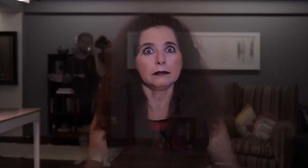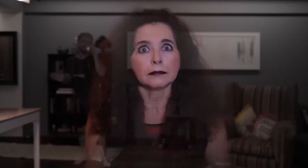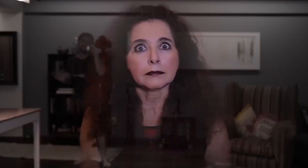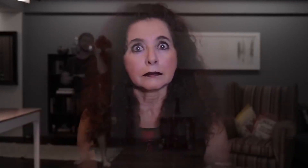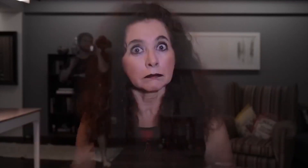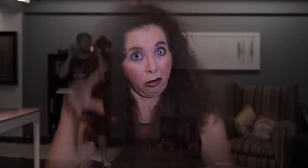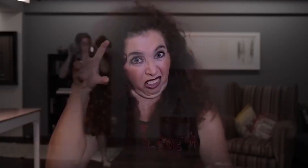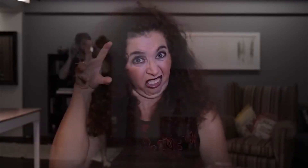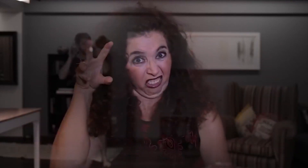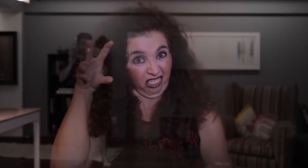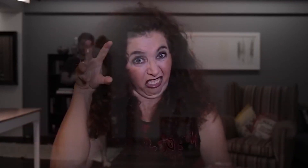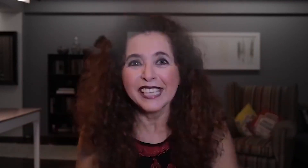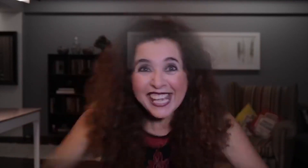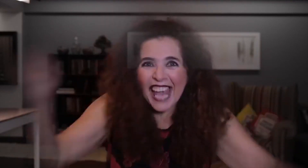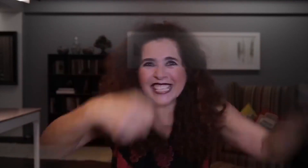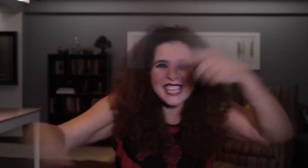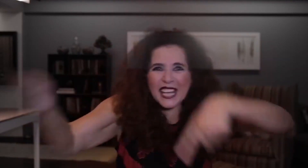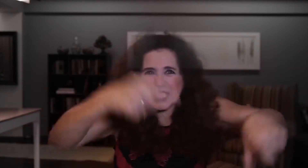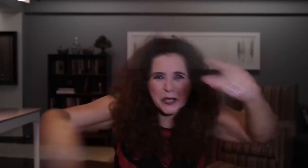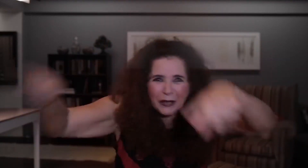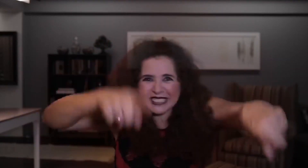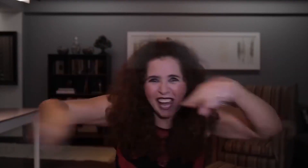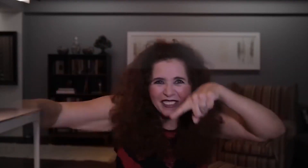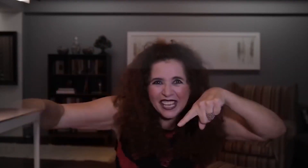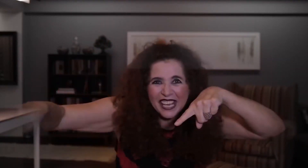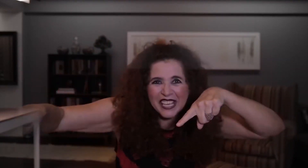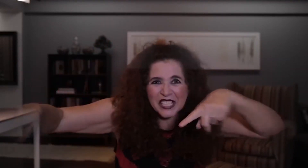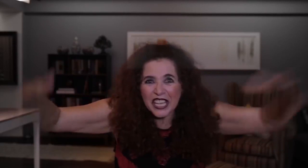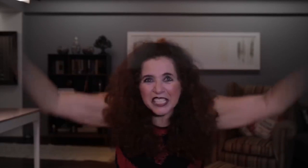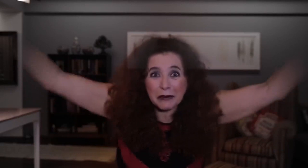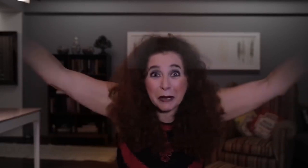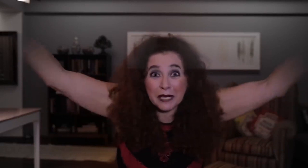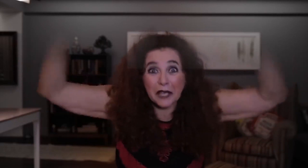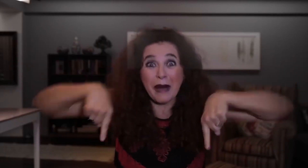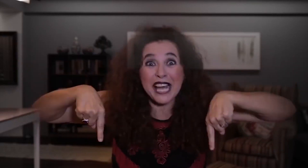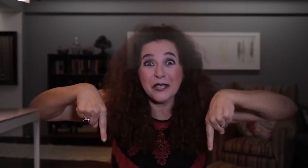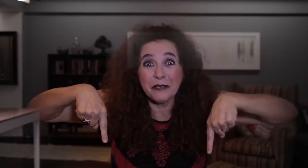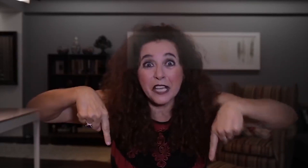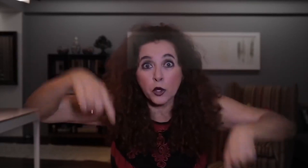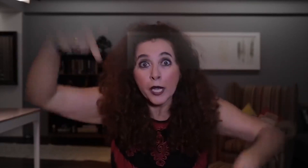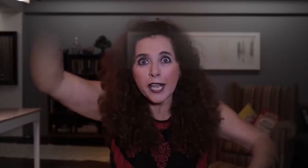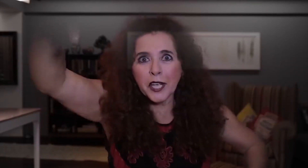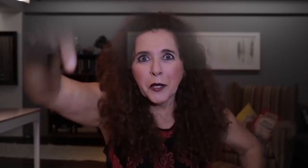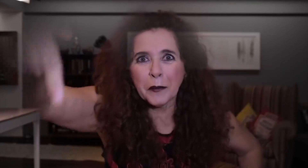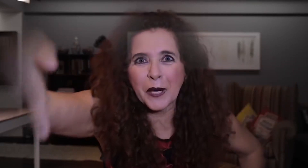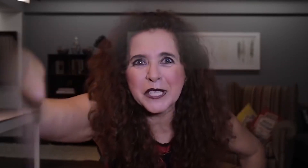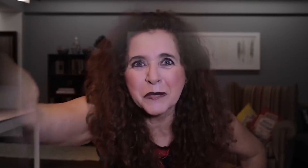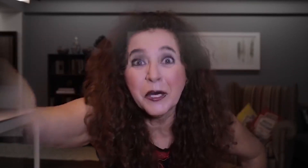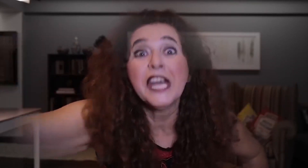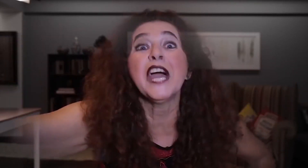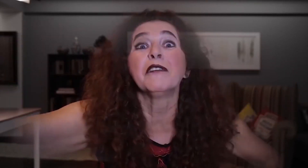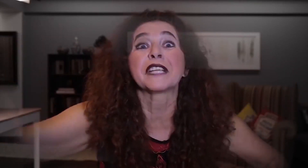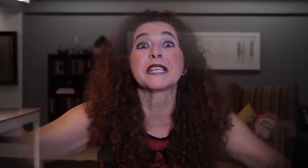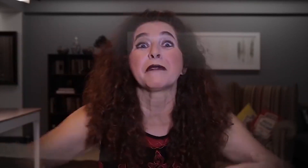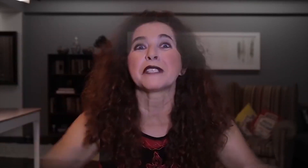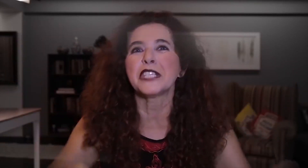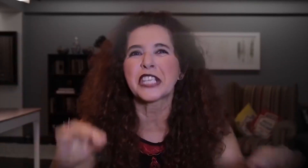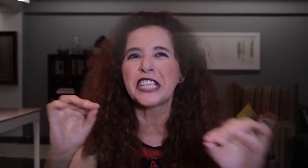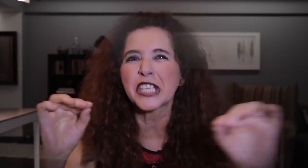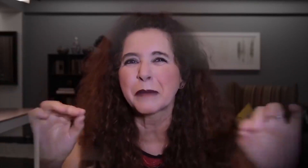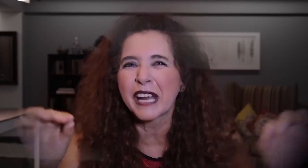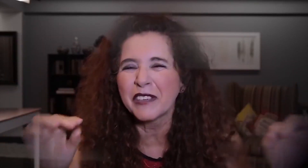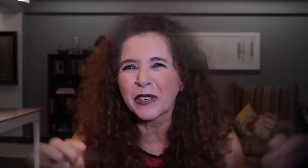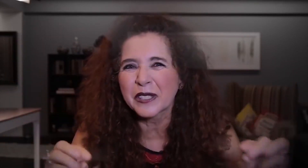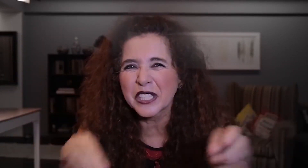conexão, babá obsessão. Não. E é isso aí, insuportáveis. Estamos terminando mais um vídeo. E no